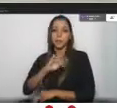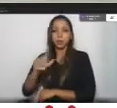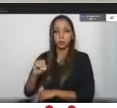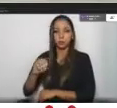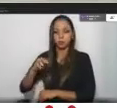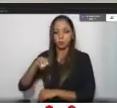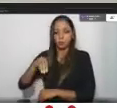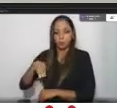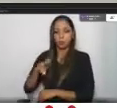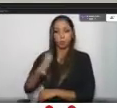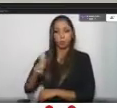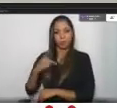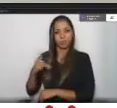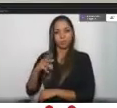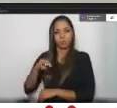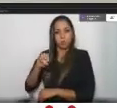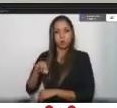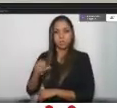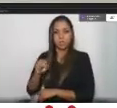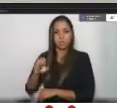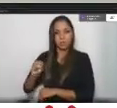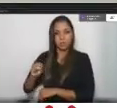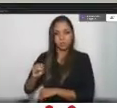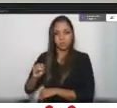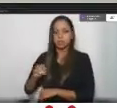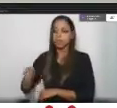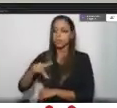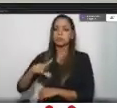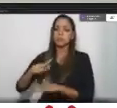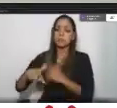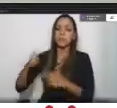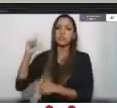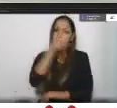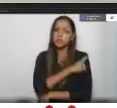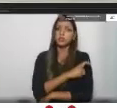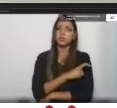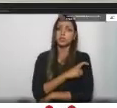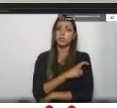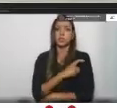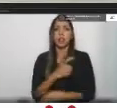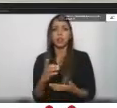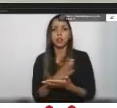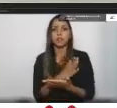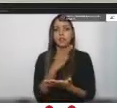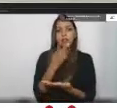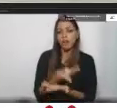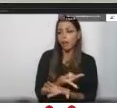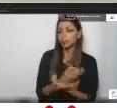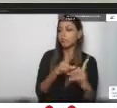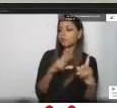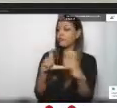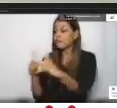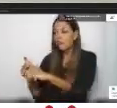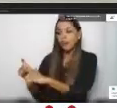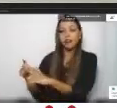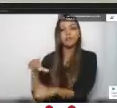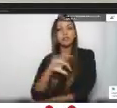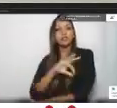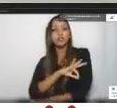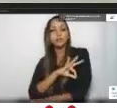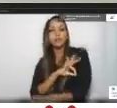falam, está ali foto de policiais, tirando pais de família, de churrasquinhos, prendendo, não